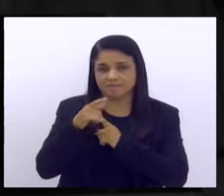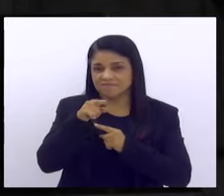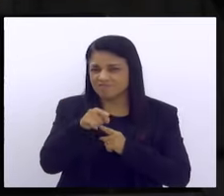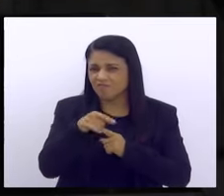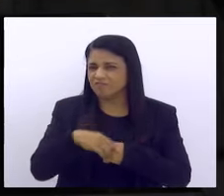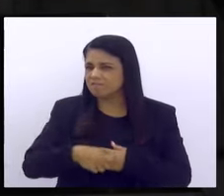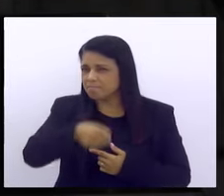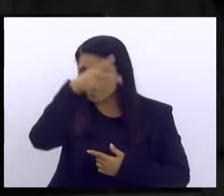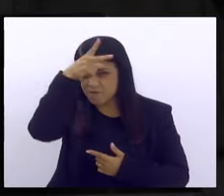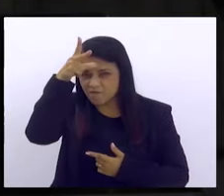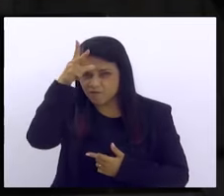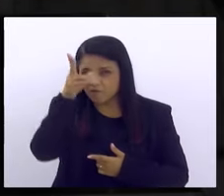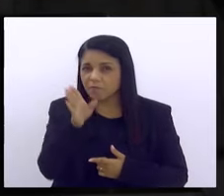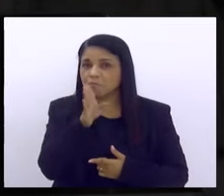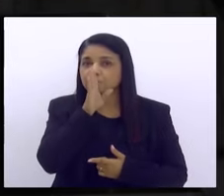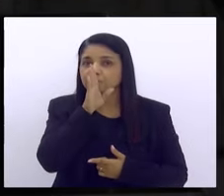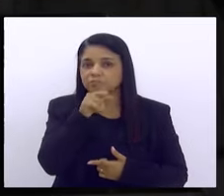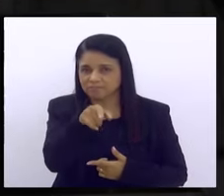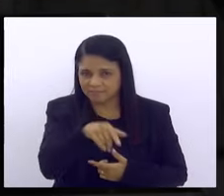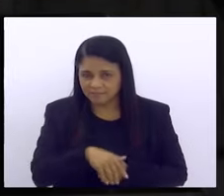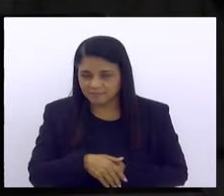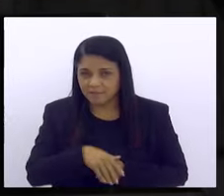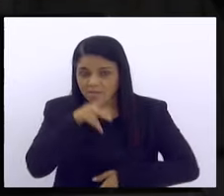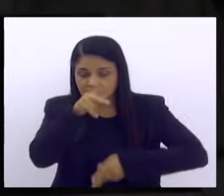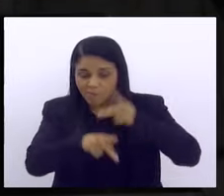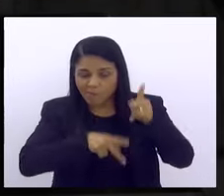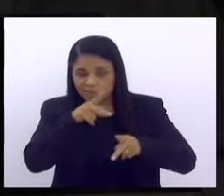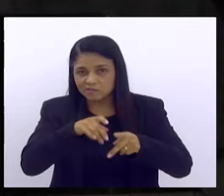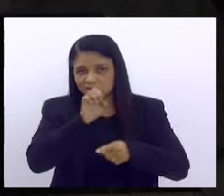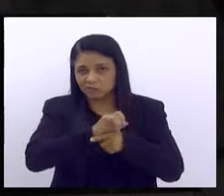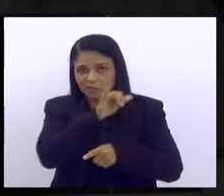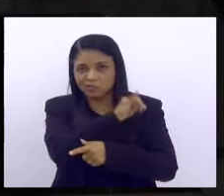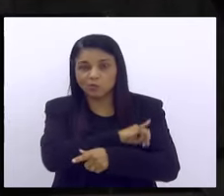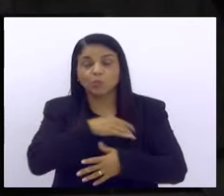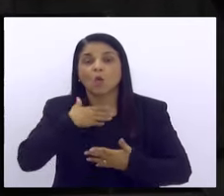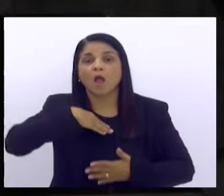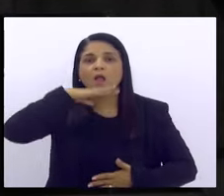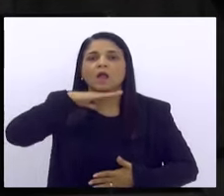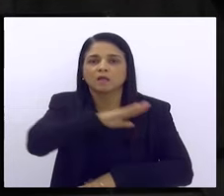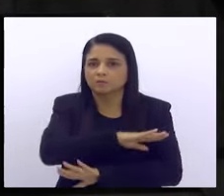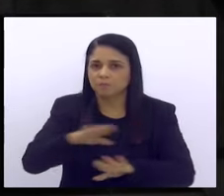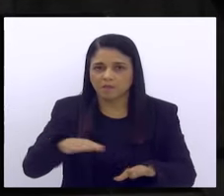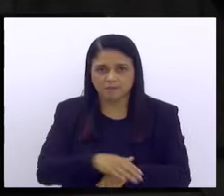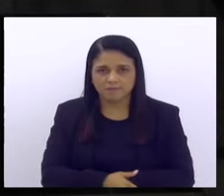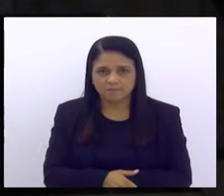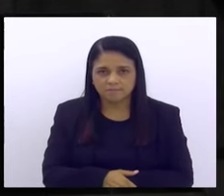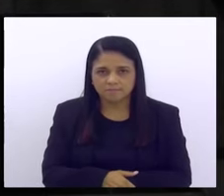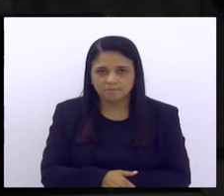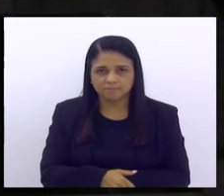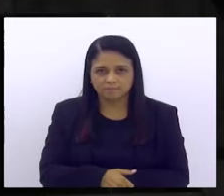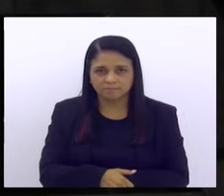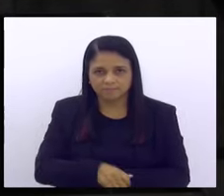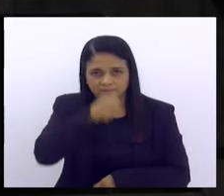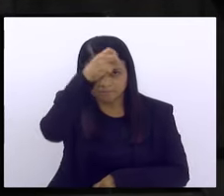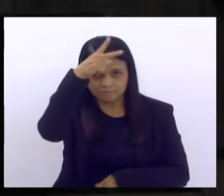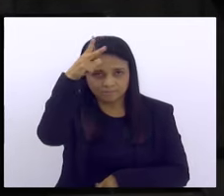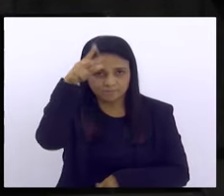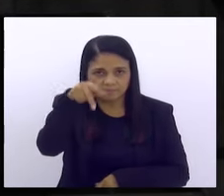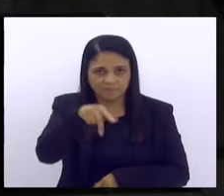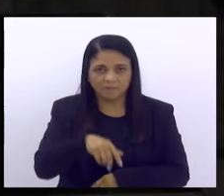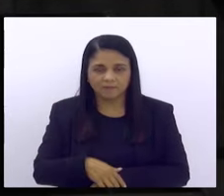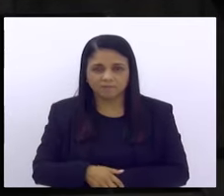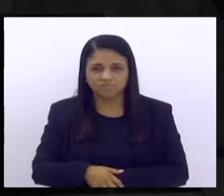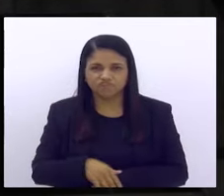sua insignificância, porque a população do Rio de Janeiro não aguenta mais você, Eduardo Paes. Não aguenta mais você. E